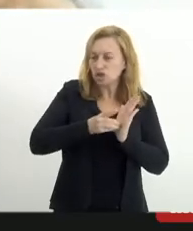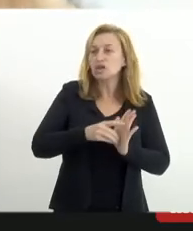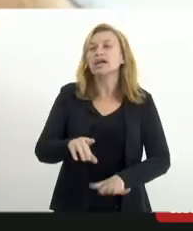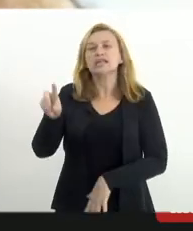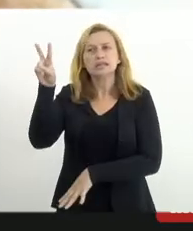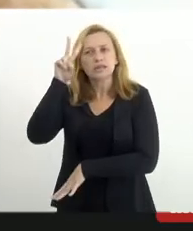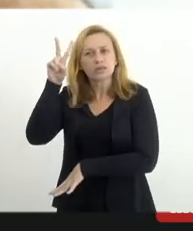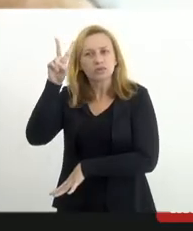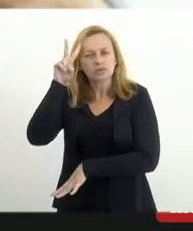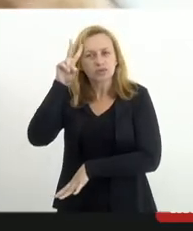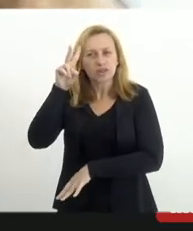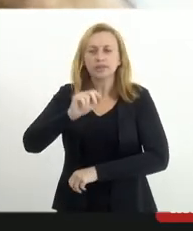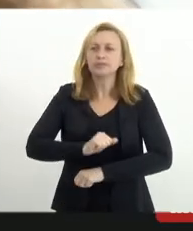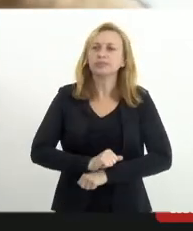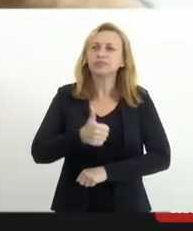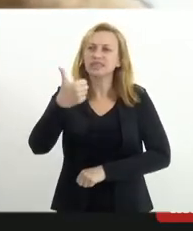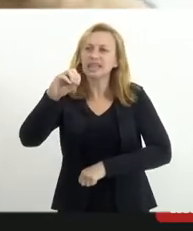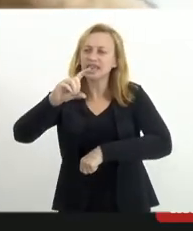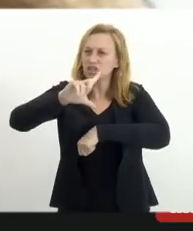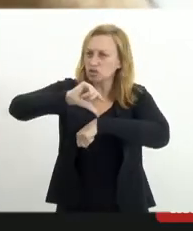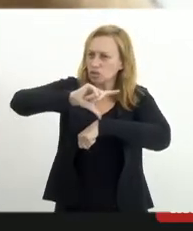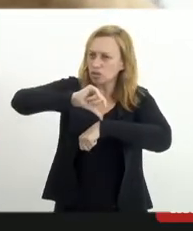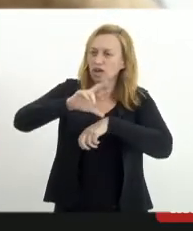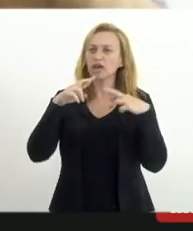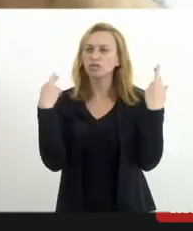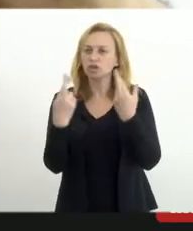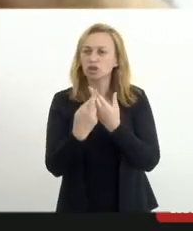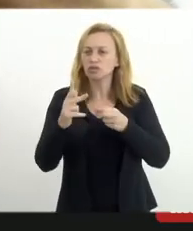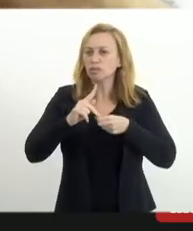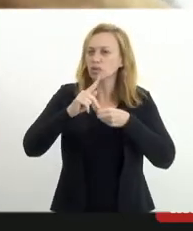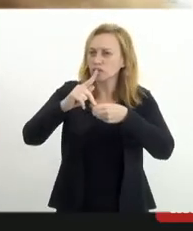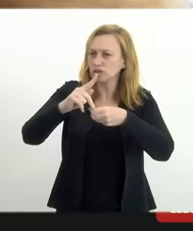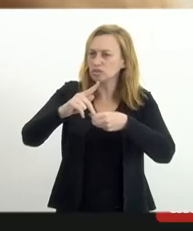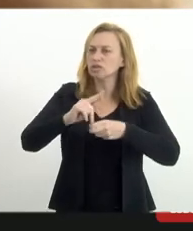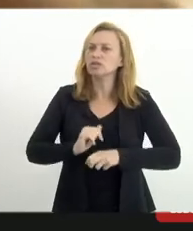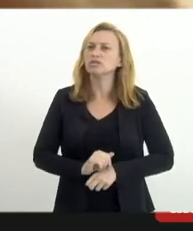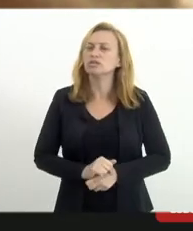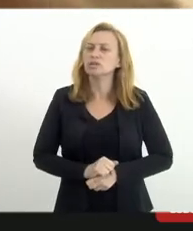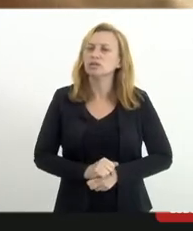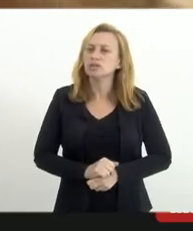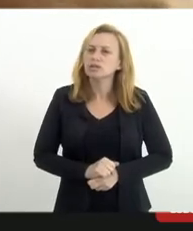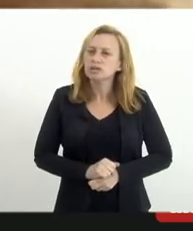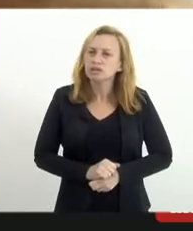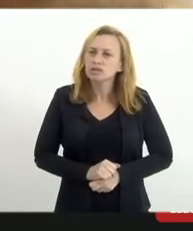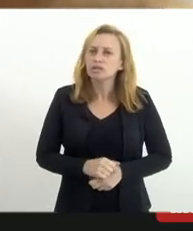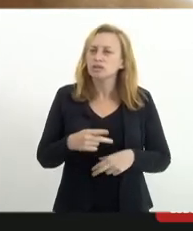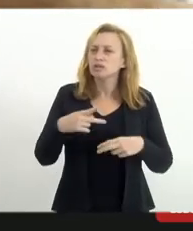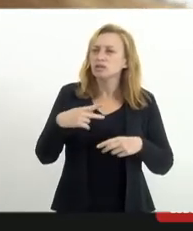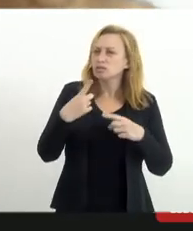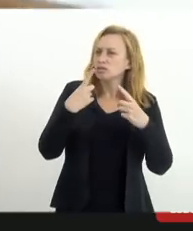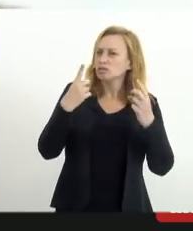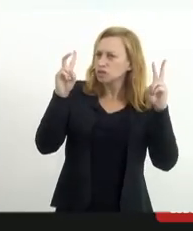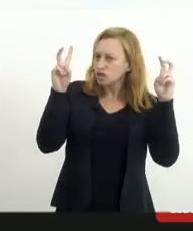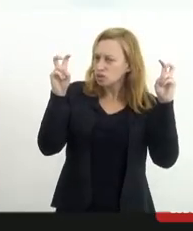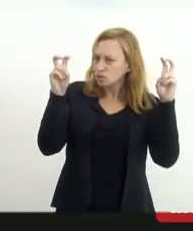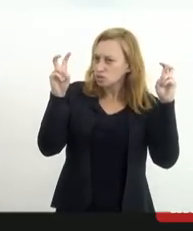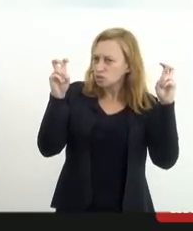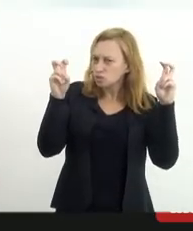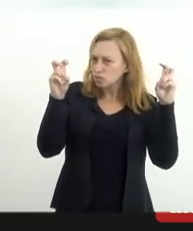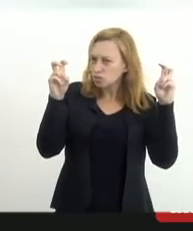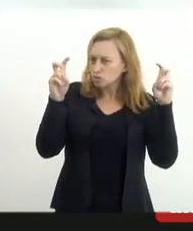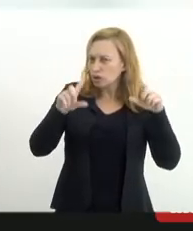Segunda-feira, 10 horas, reunião da Procuradoria para tratar de ato